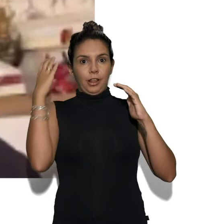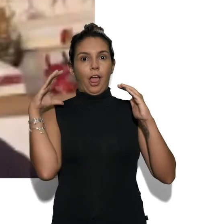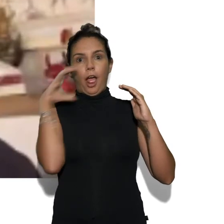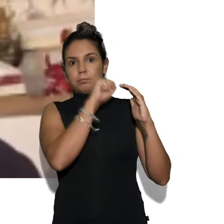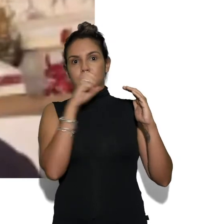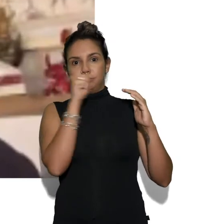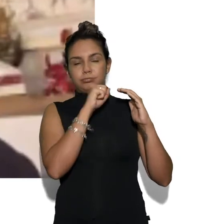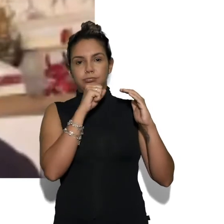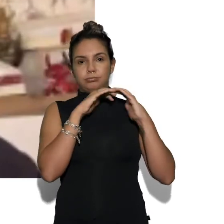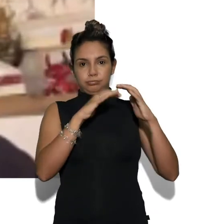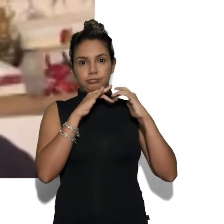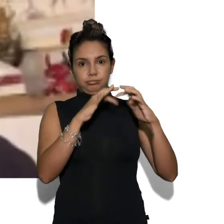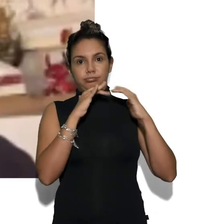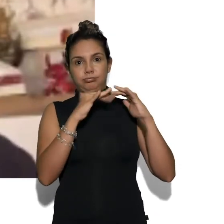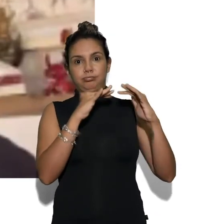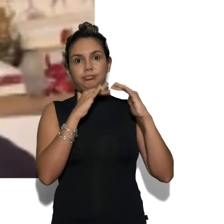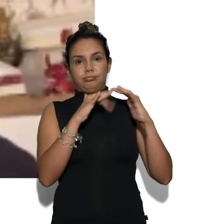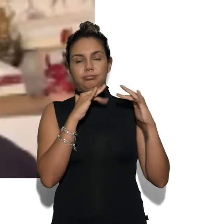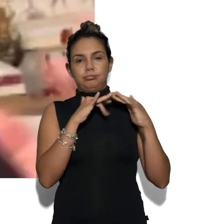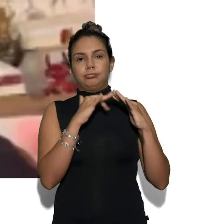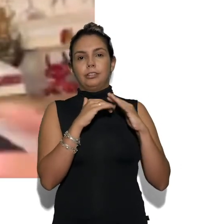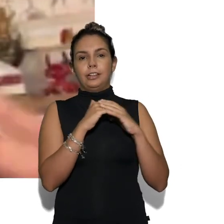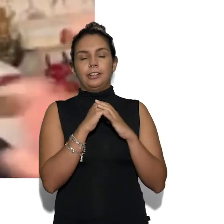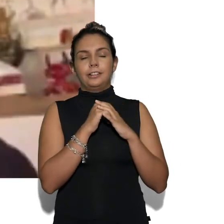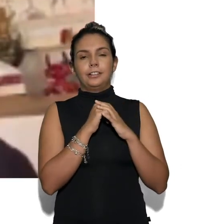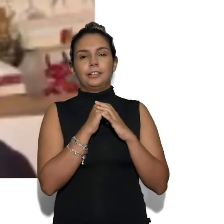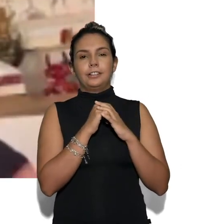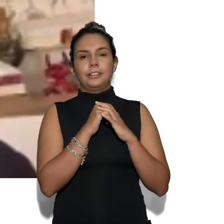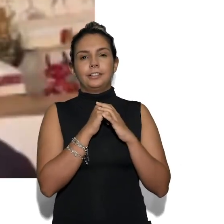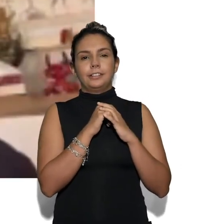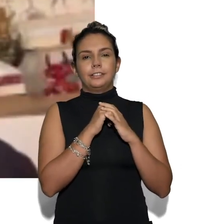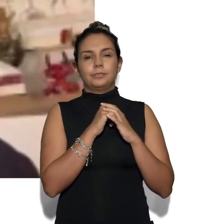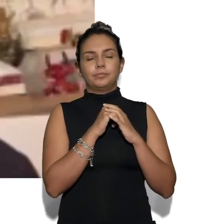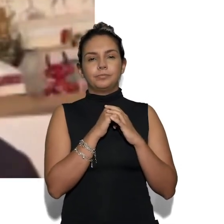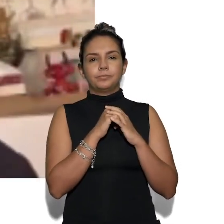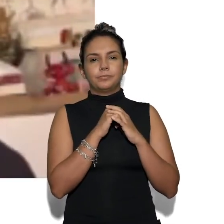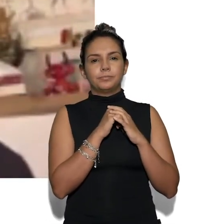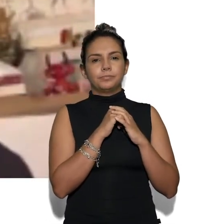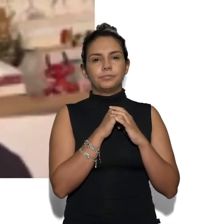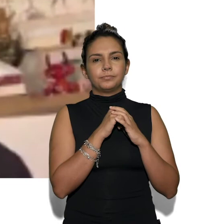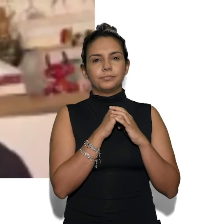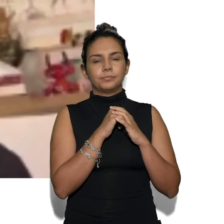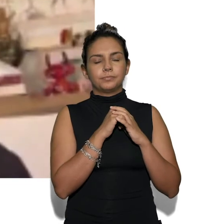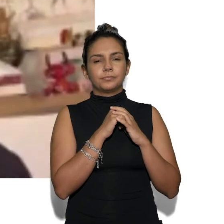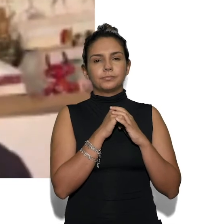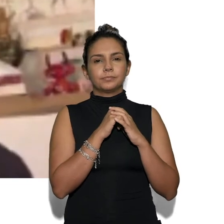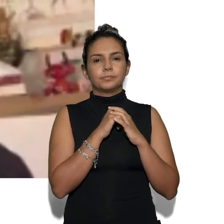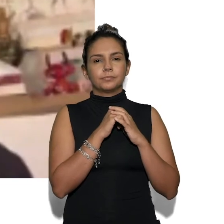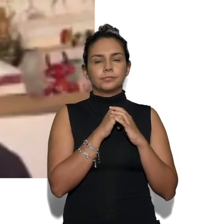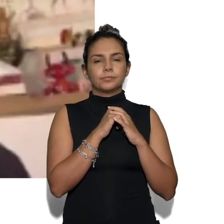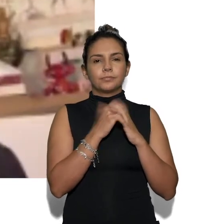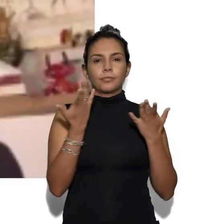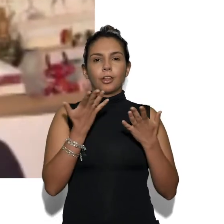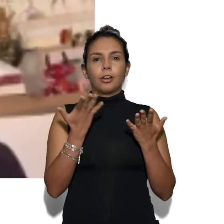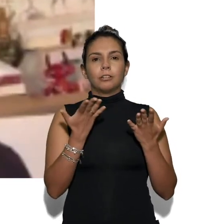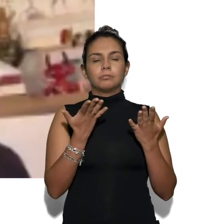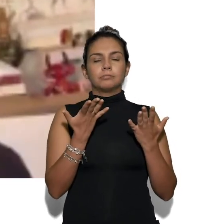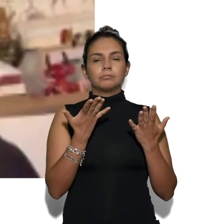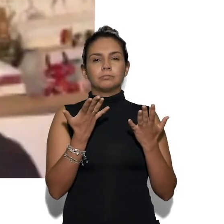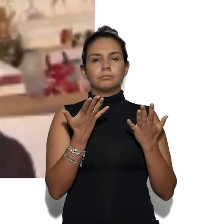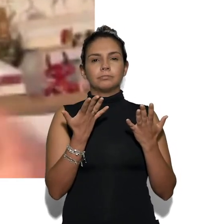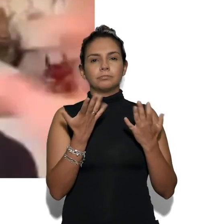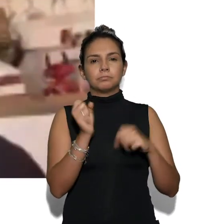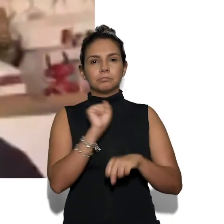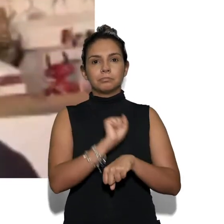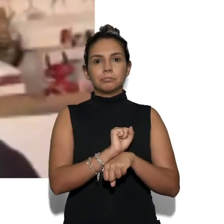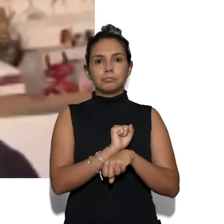que o cérebro contém e que ficava latente, ficava tácita na minha vida, essa